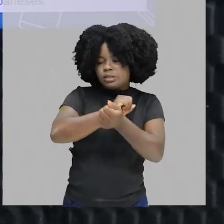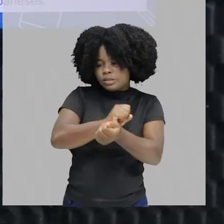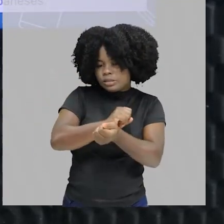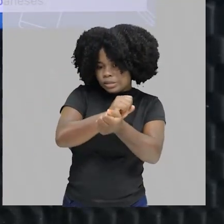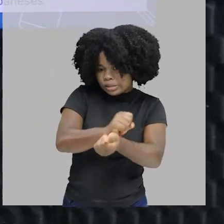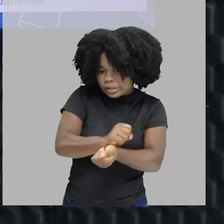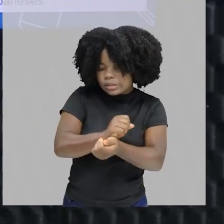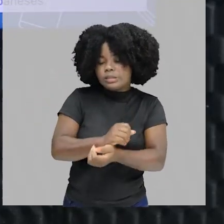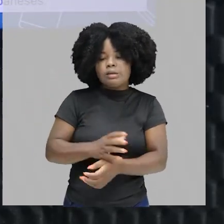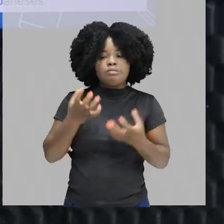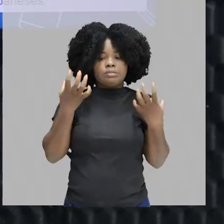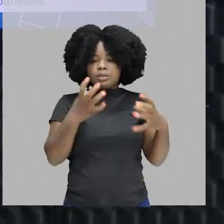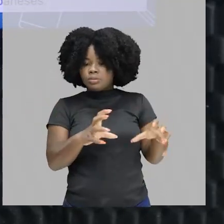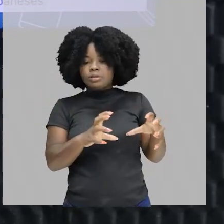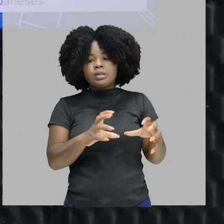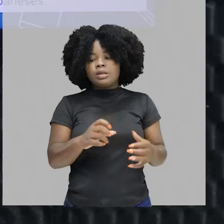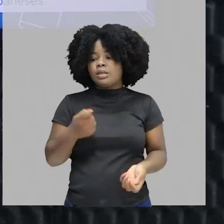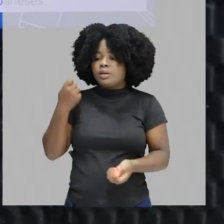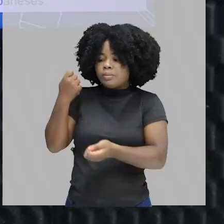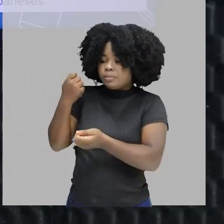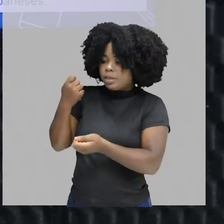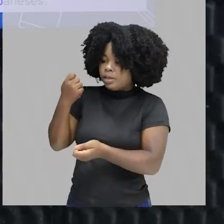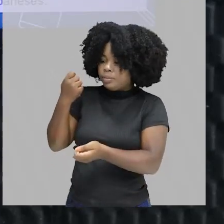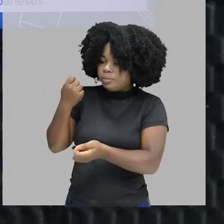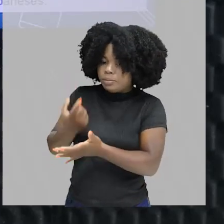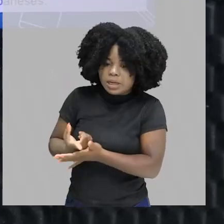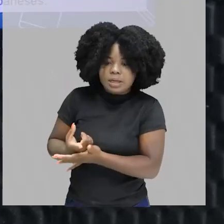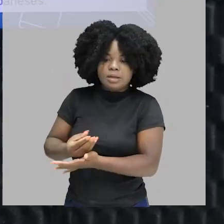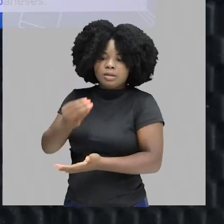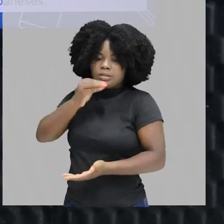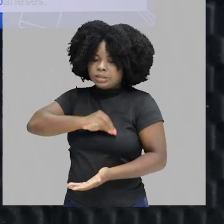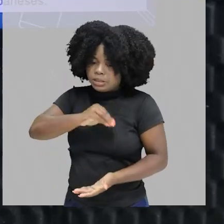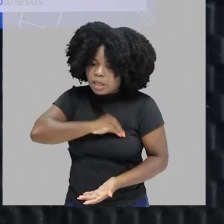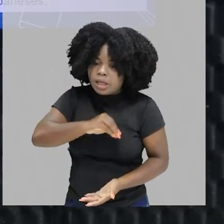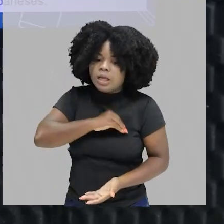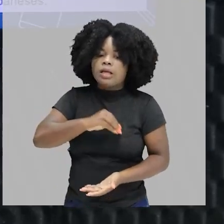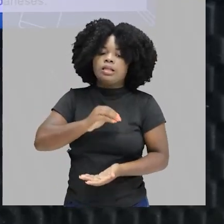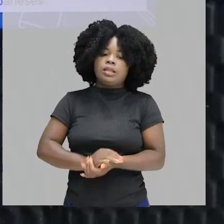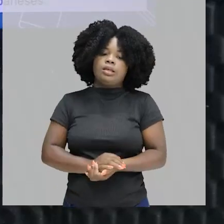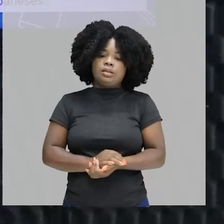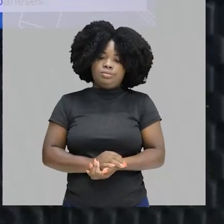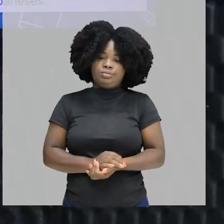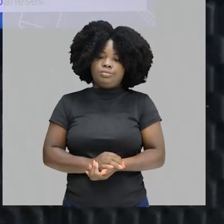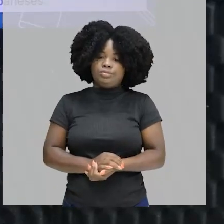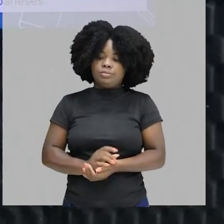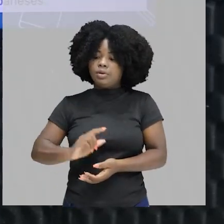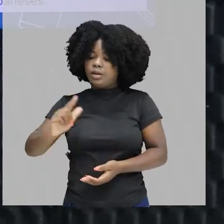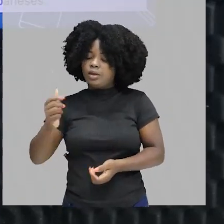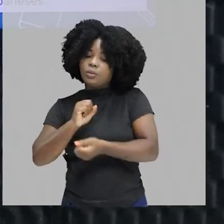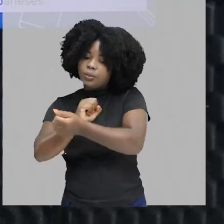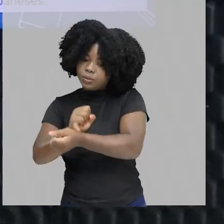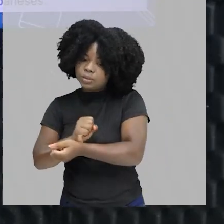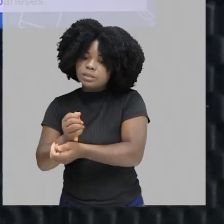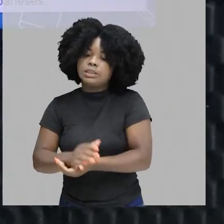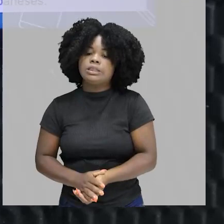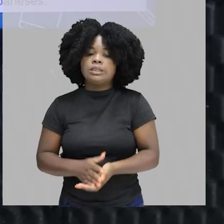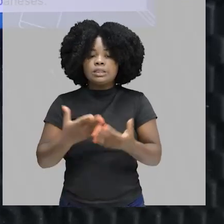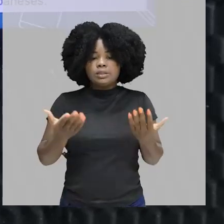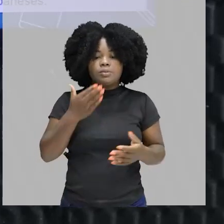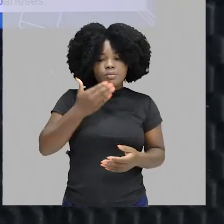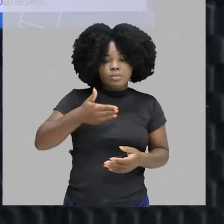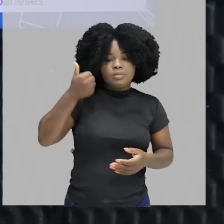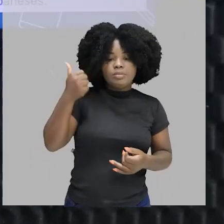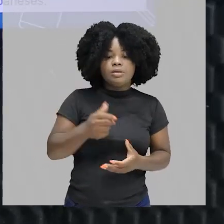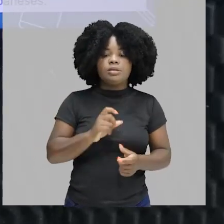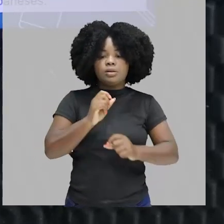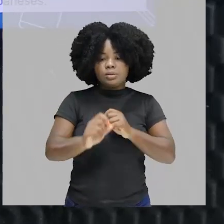claro, processo de preconceito. Então, eles achavam muito melhor trazer imigrantes de fora, que vinham para cá e que, de certa forma,